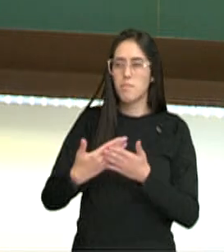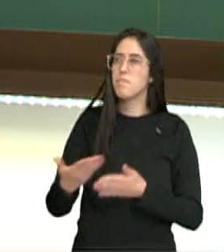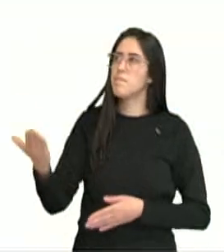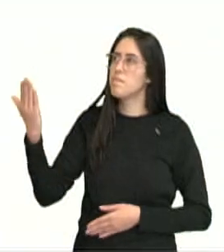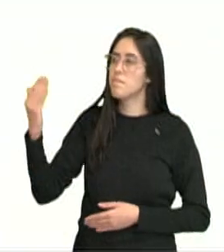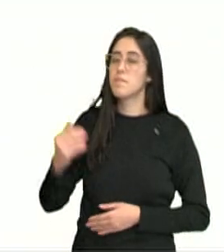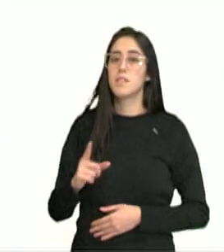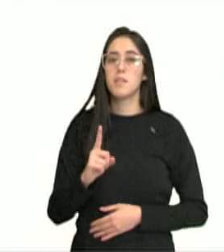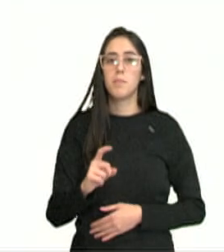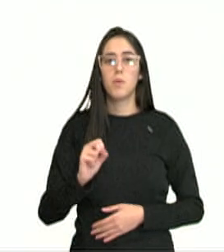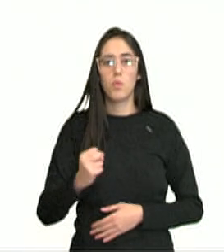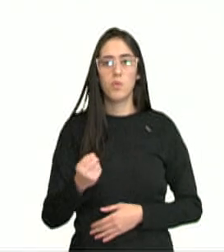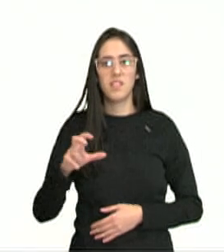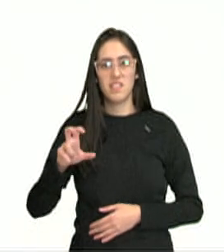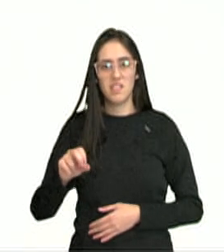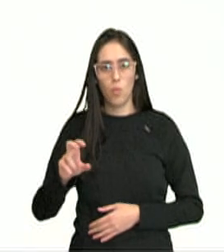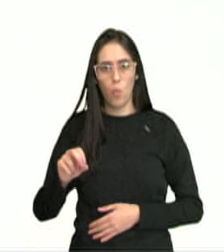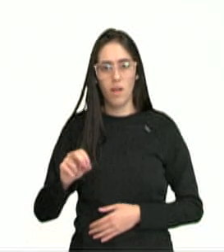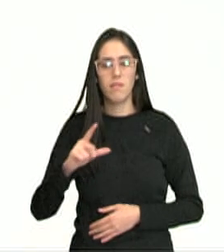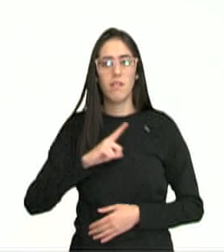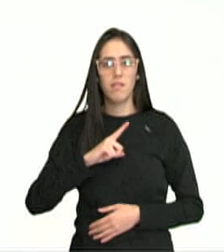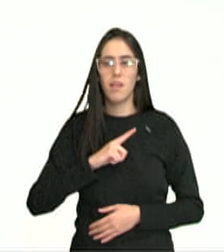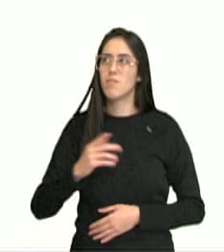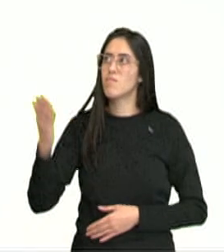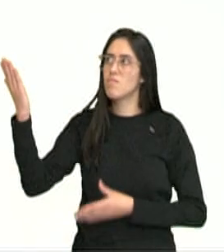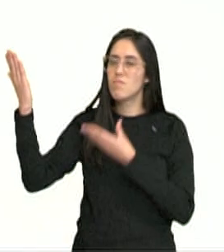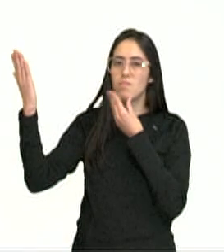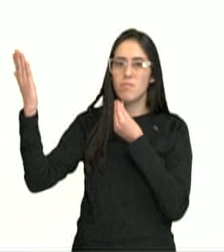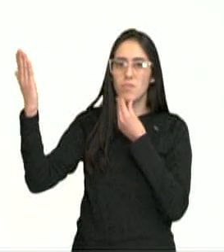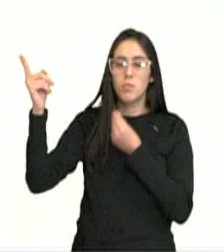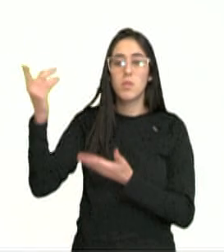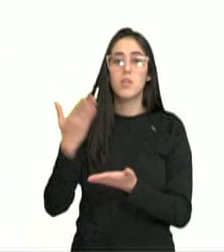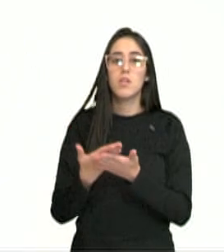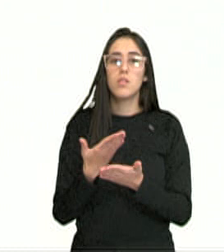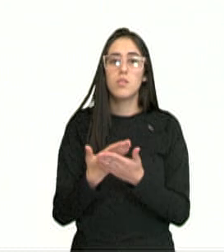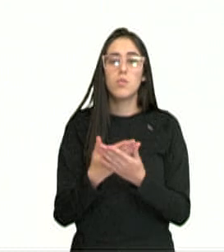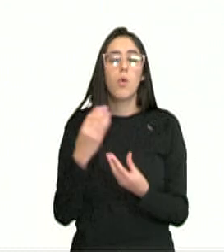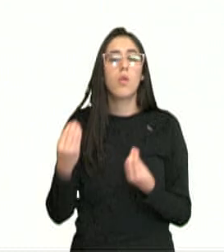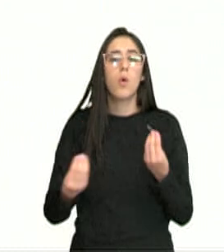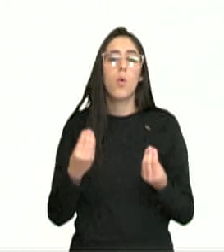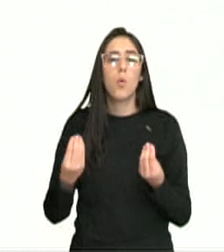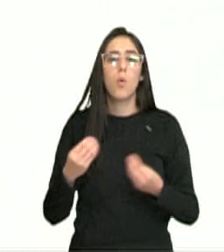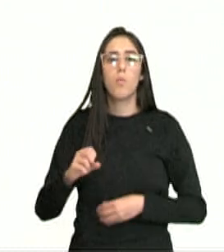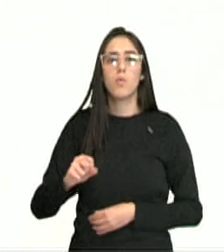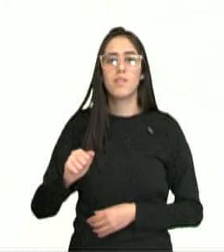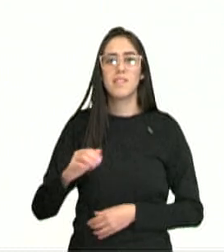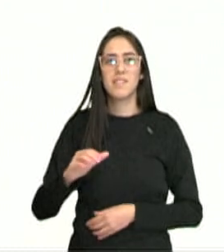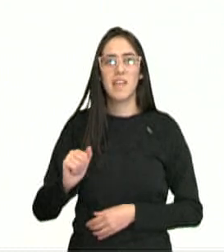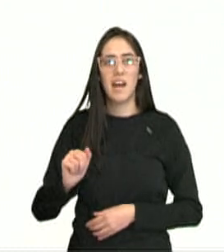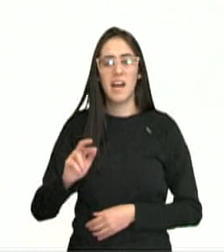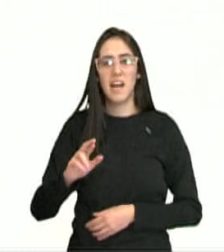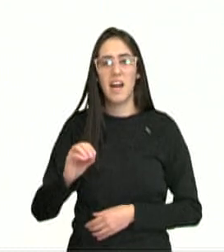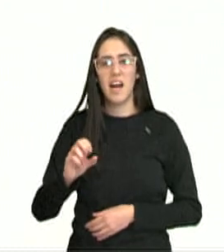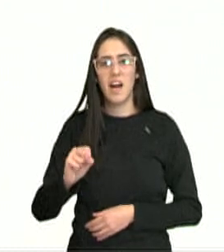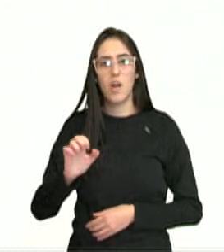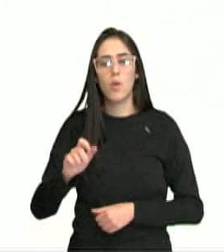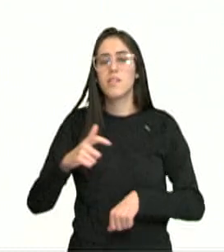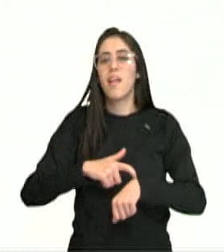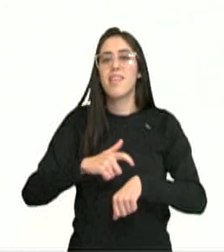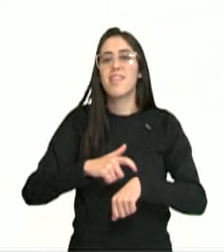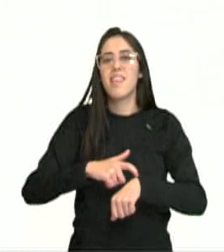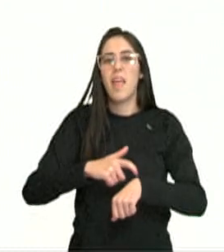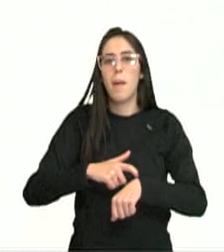Então, em 1850, a gente vai ter o William estudando a taxa de inversão da sacarose, ou seja, qual é o tempo que leva